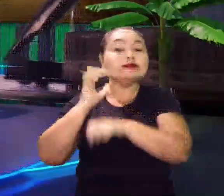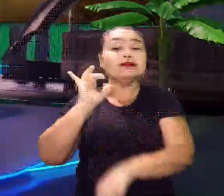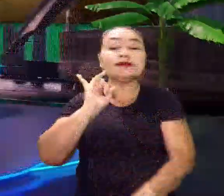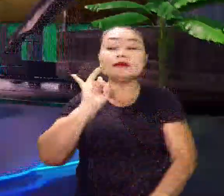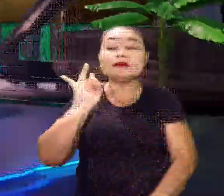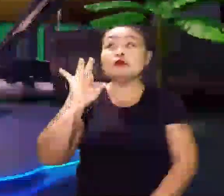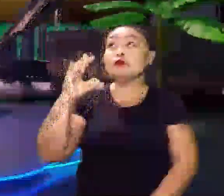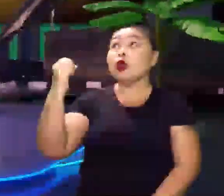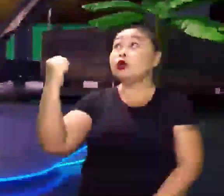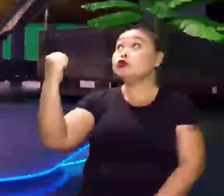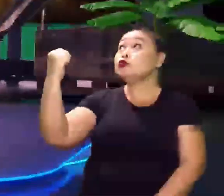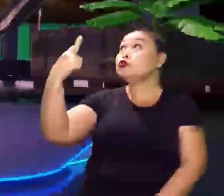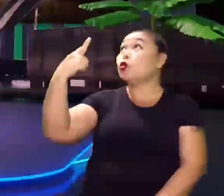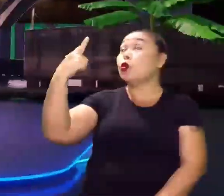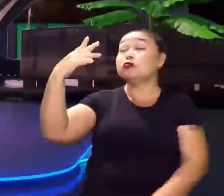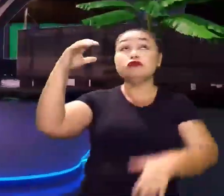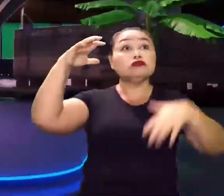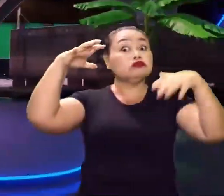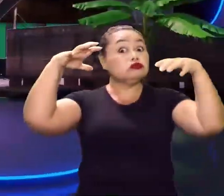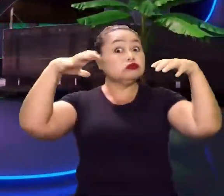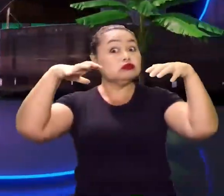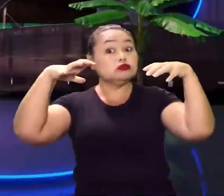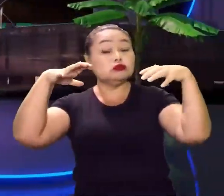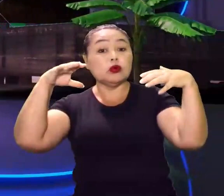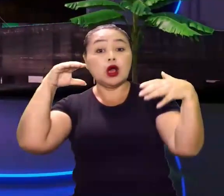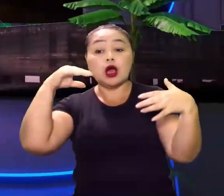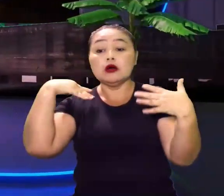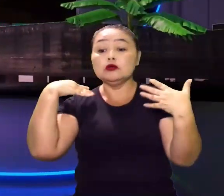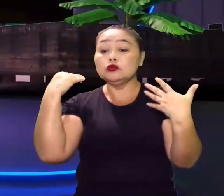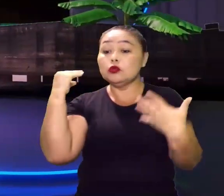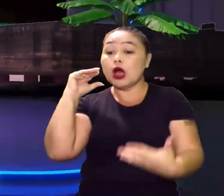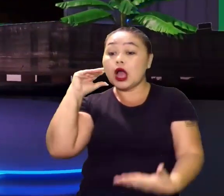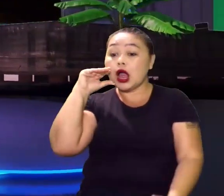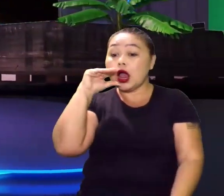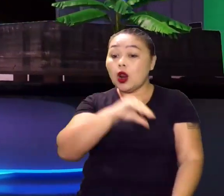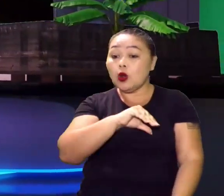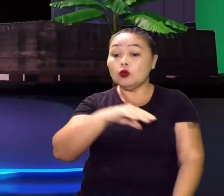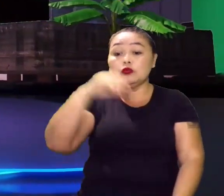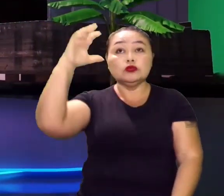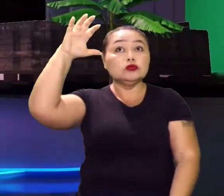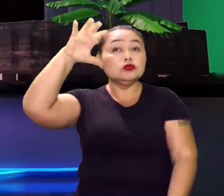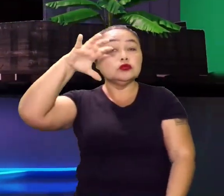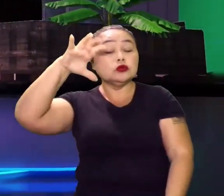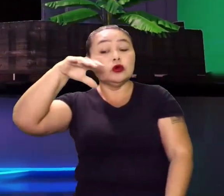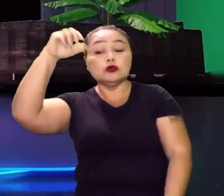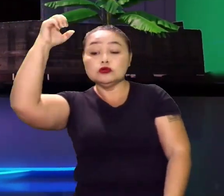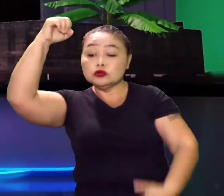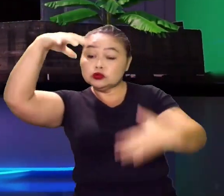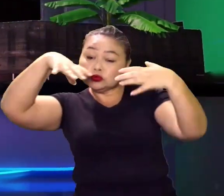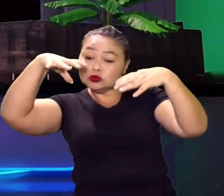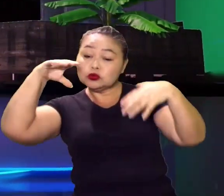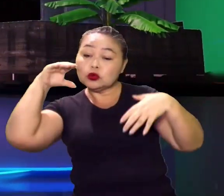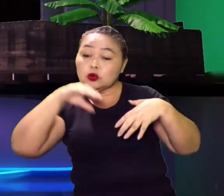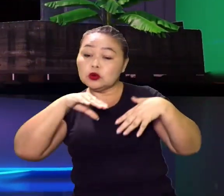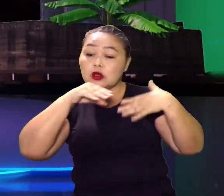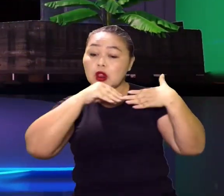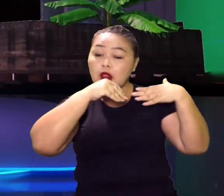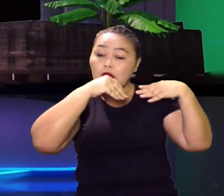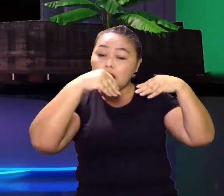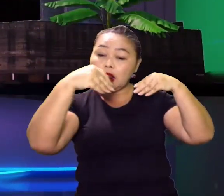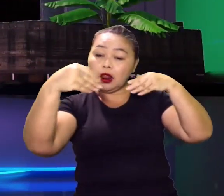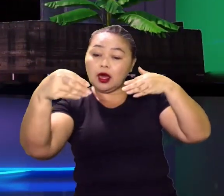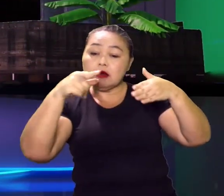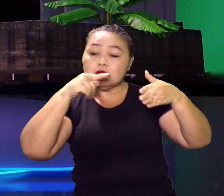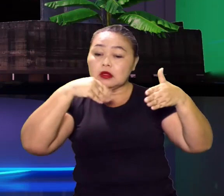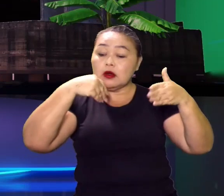sol, chuva, calor na rocha, sol, chuva, calor na rocha, transporte da